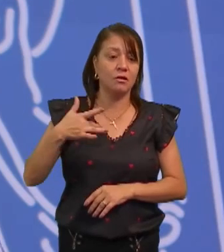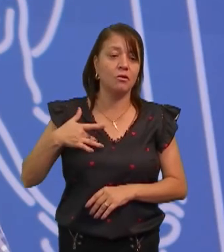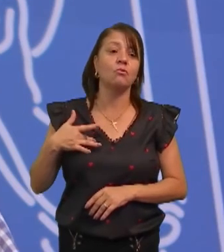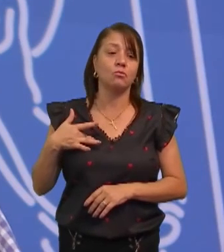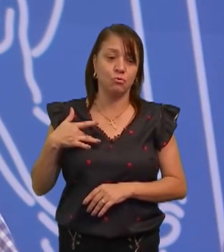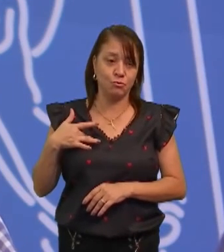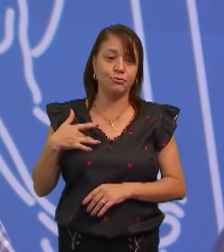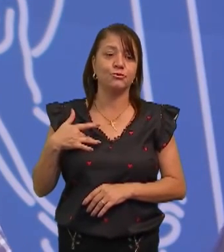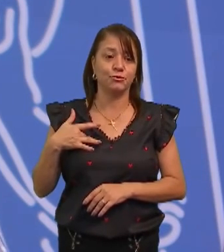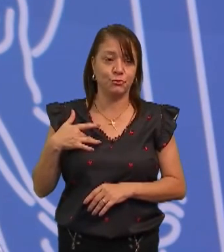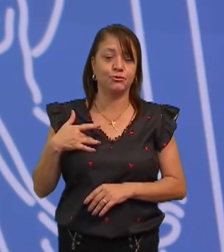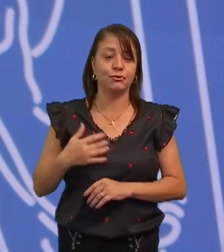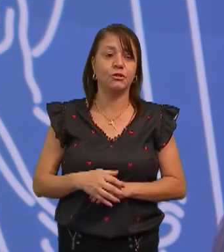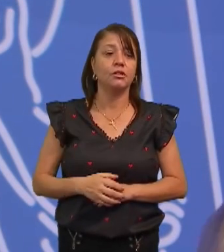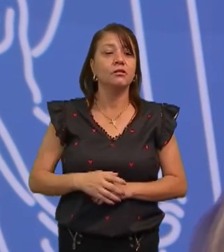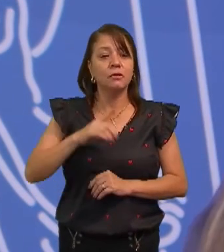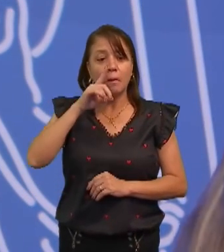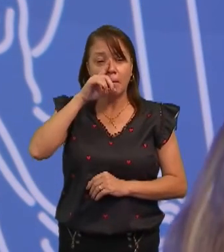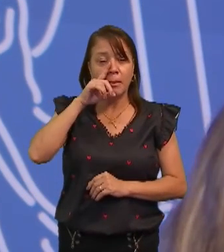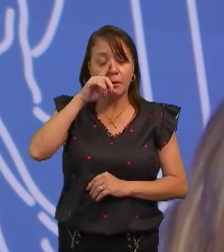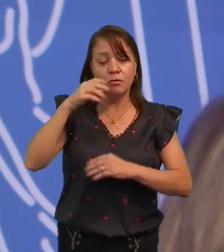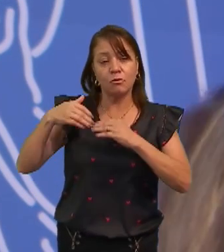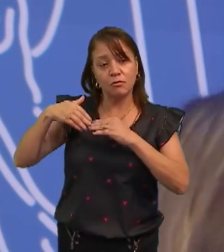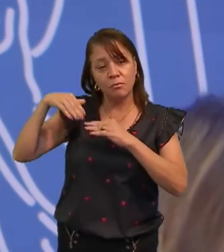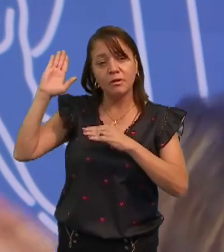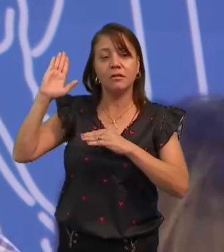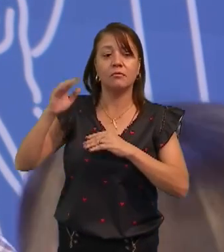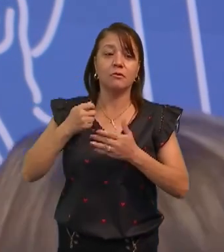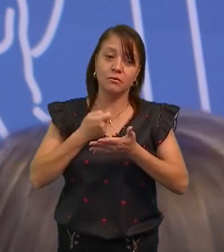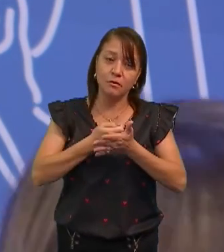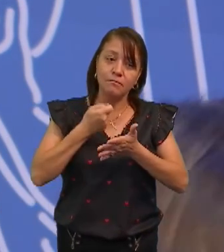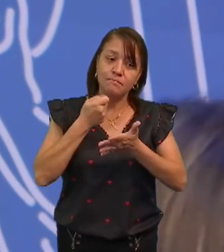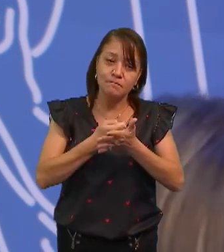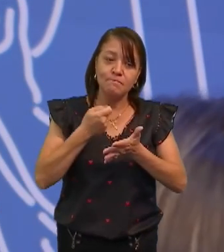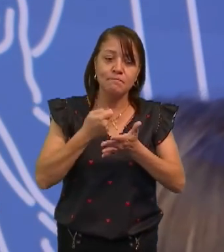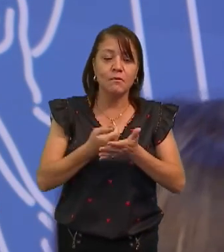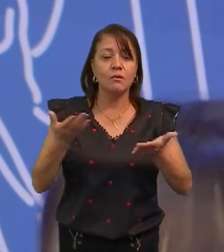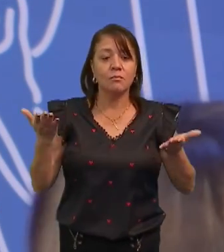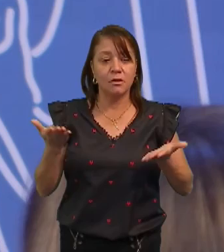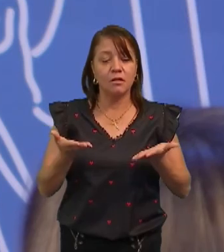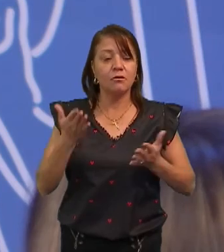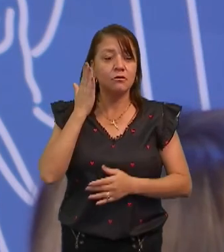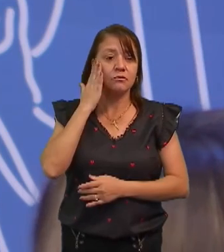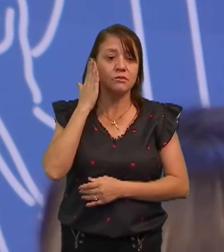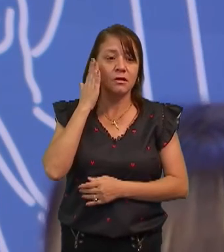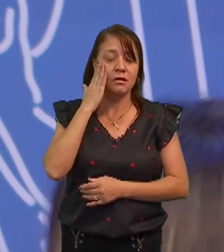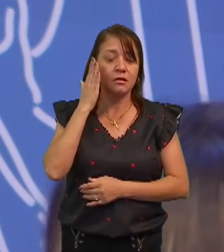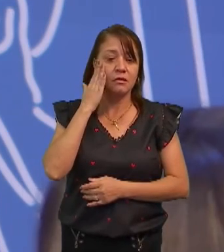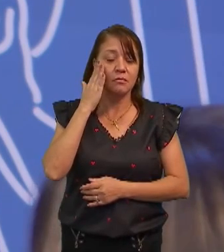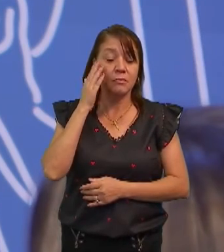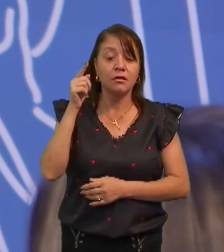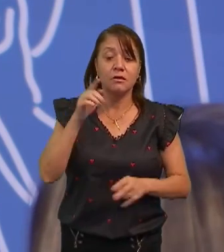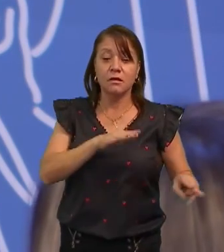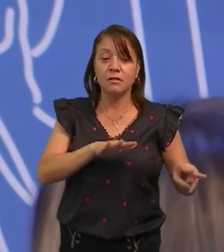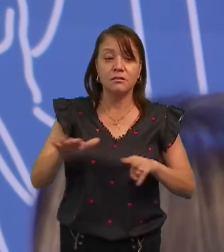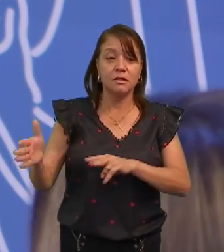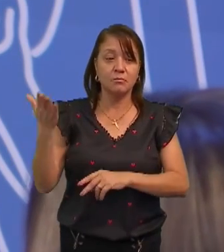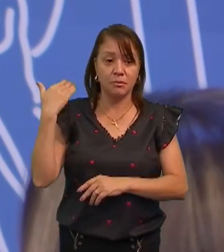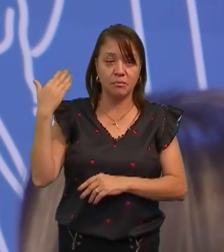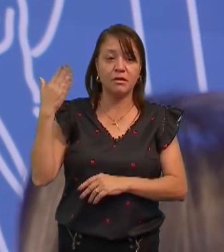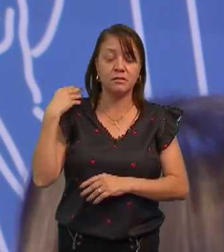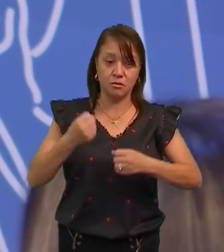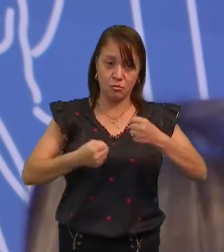população então a gente tá sempre nessa interlocução cobrando e agora né Já ficamos sabendo já que na semana passada o carro